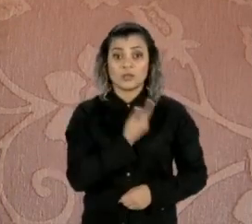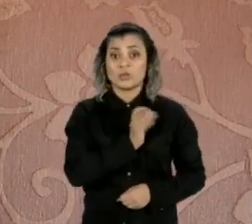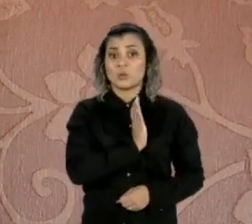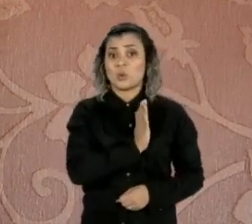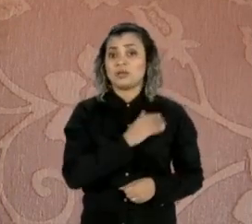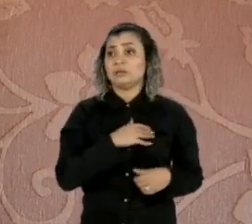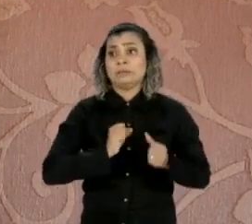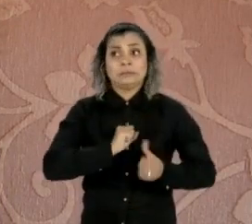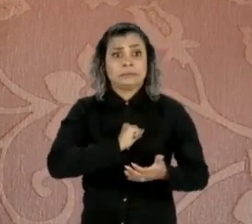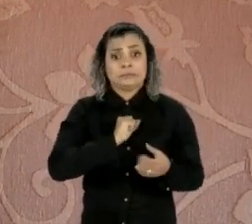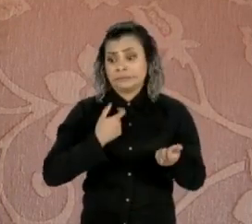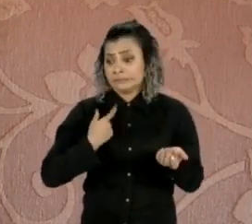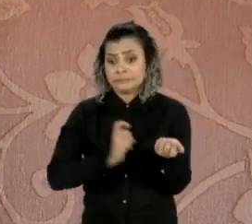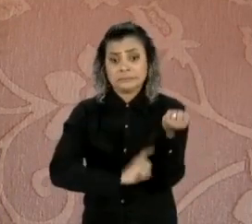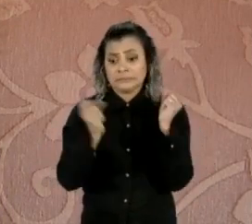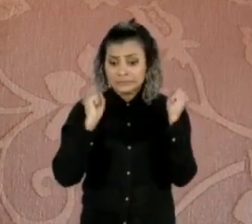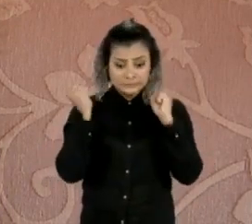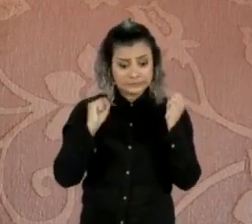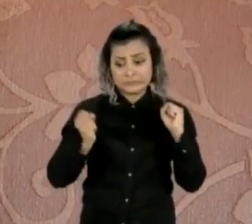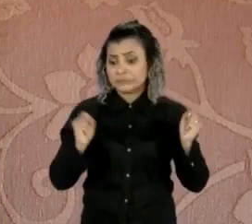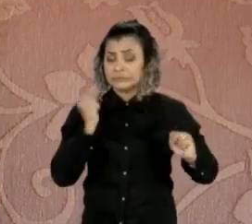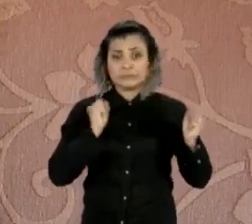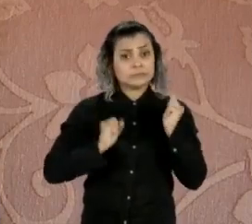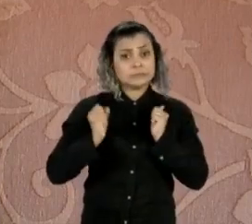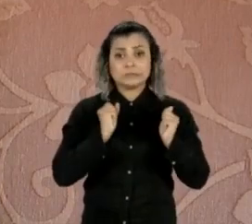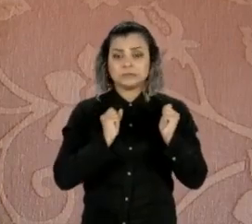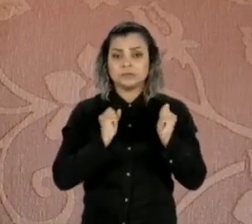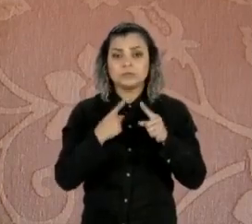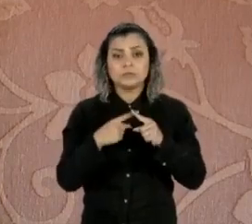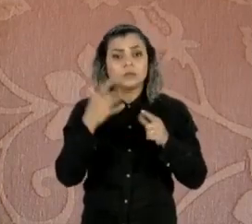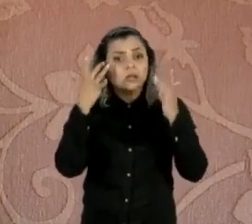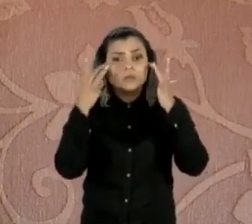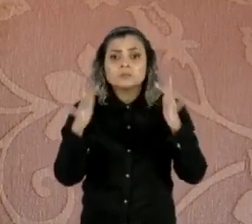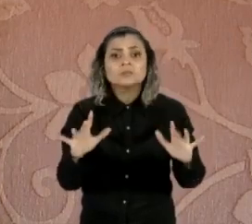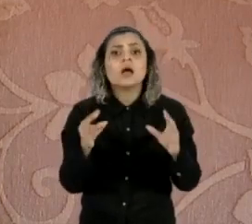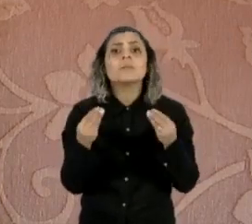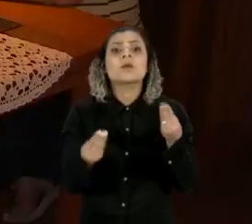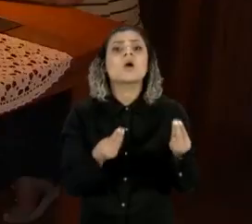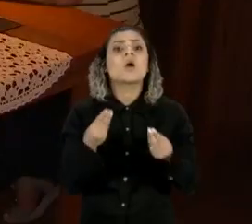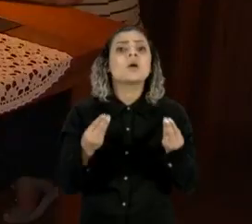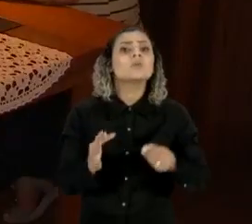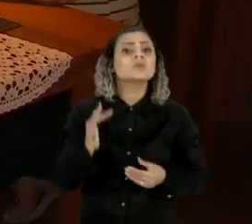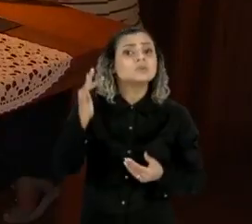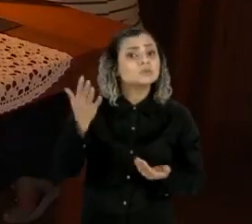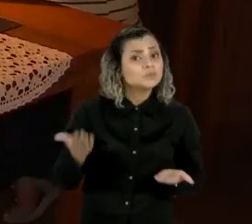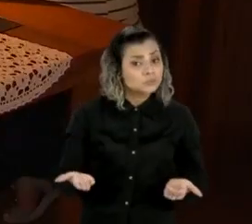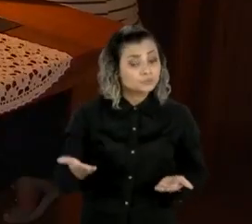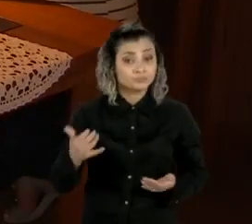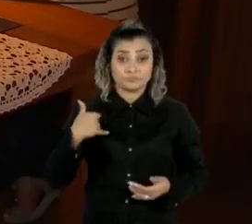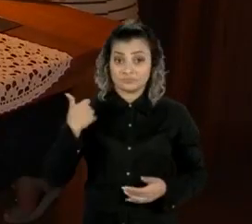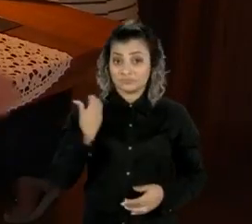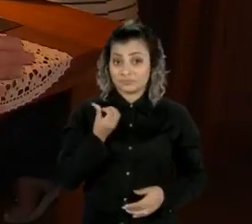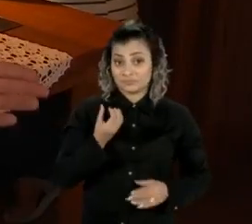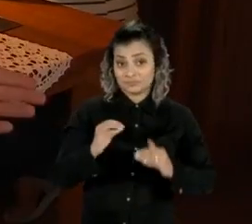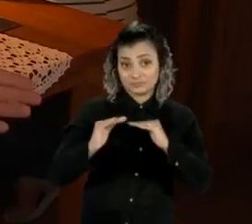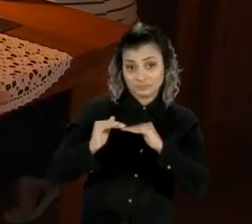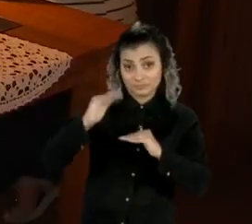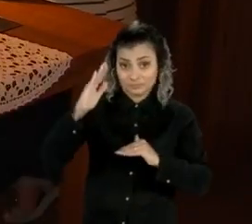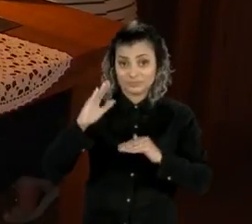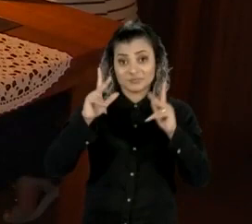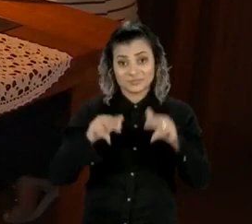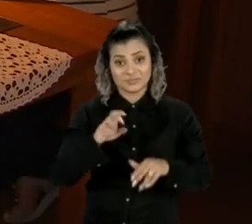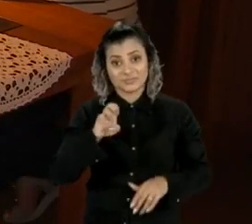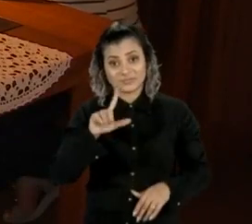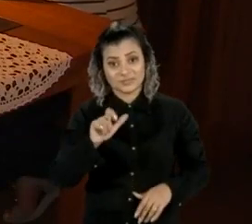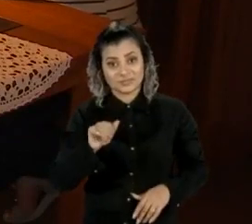batendo mais rápido, mais acelerado, né? Porque você não sabe como é que vai ser. Para quem tem mais de 60 anos, como a dona